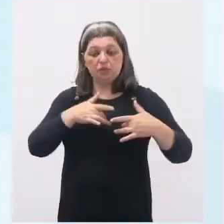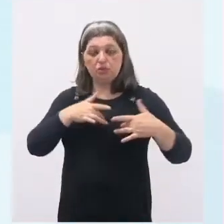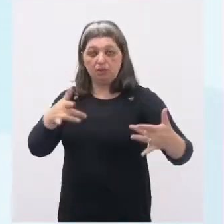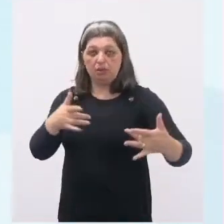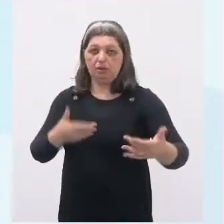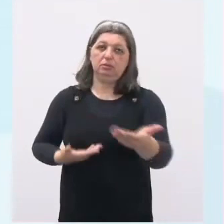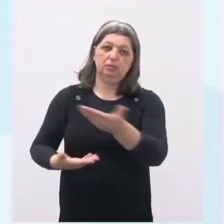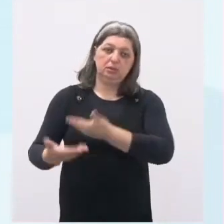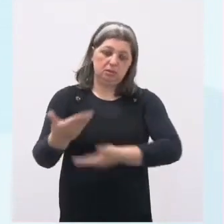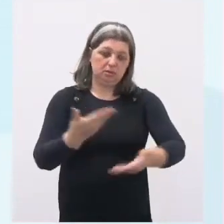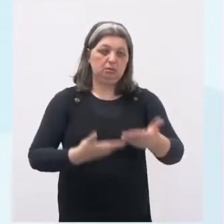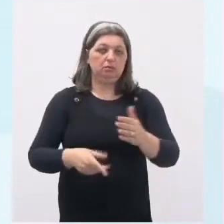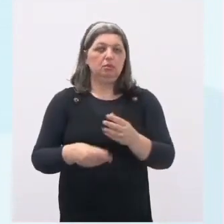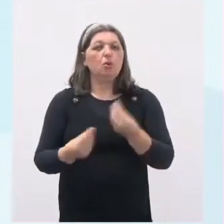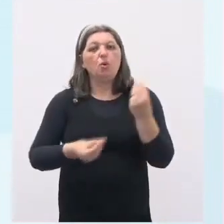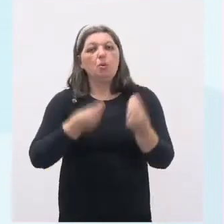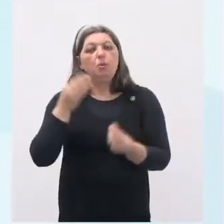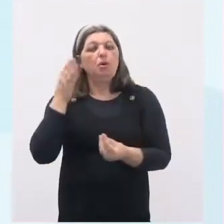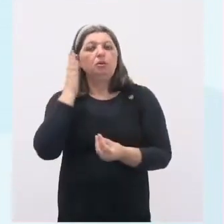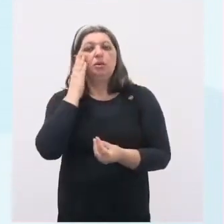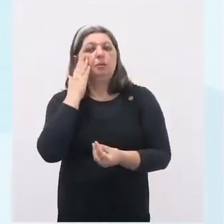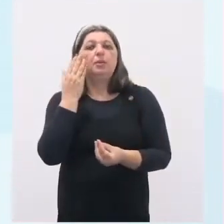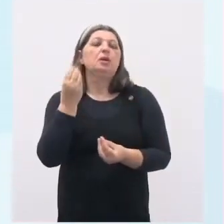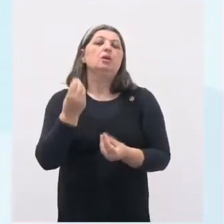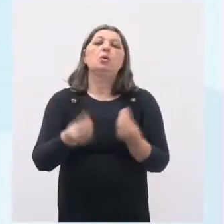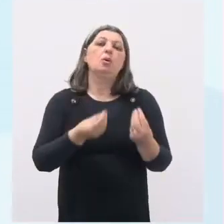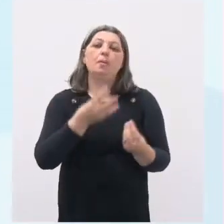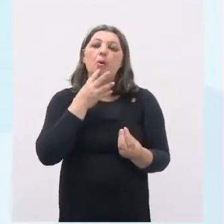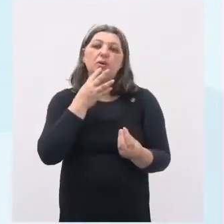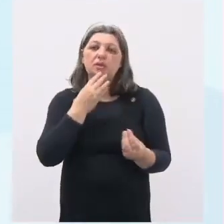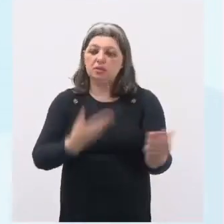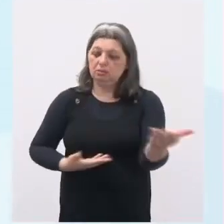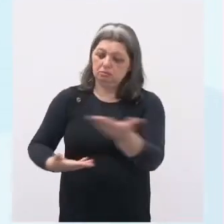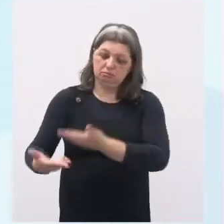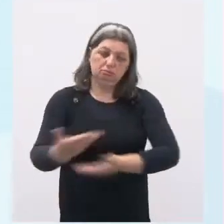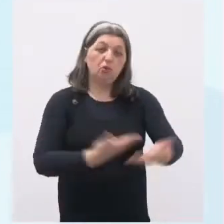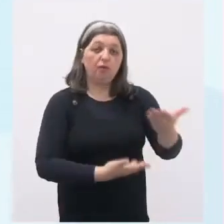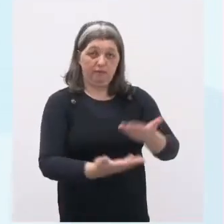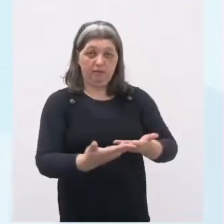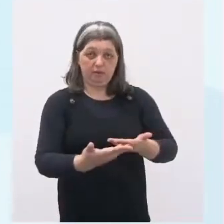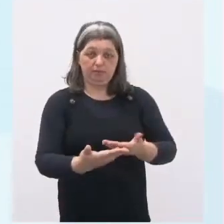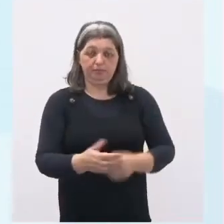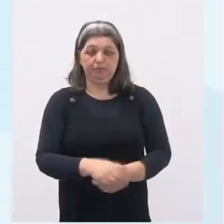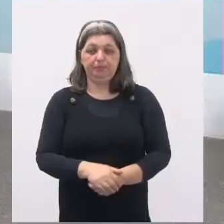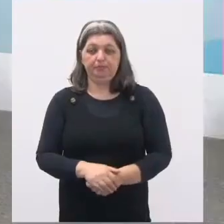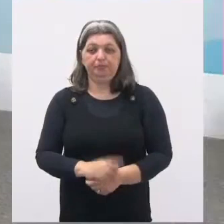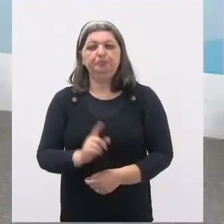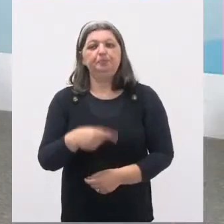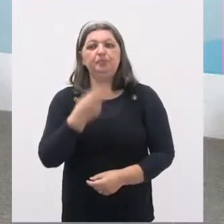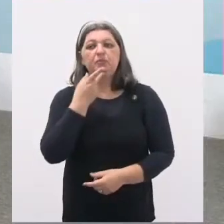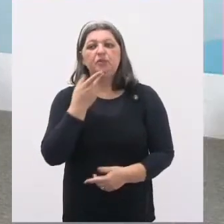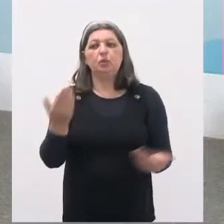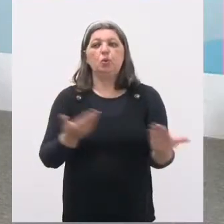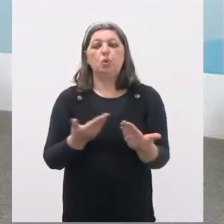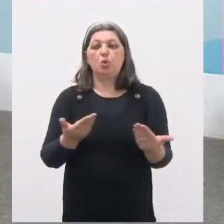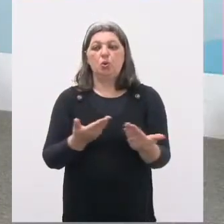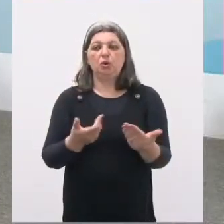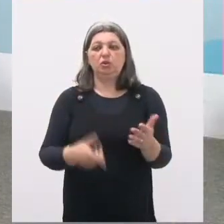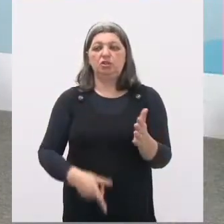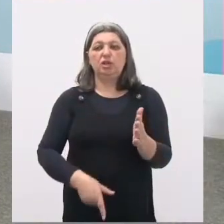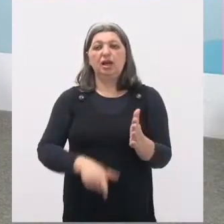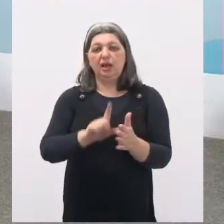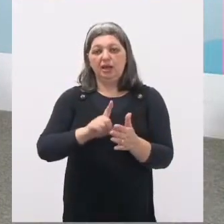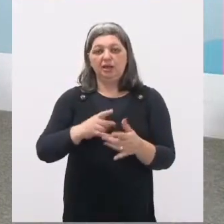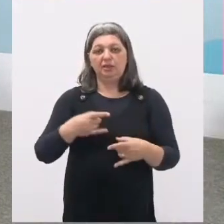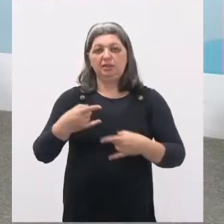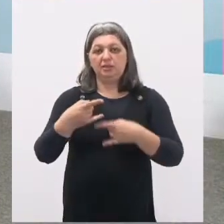pensando aí no saber conviver. Exatamente. É que nem nós estávamos falando hoje, né, antes